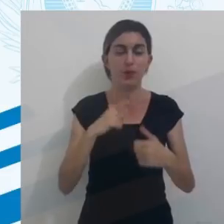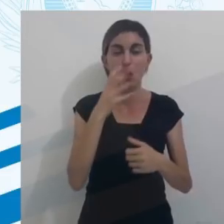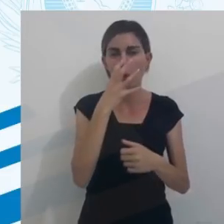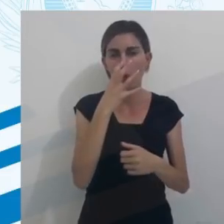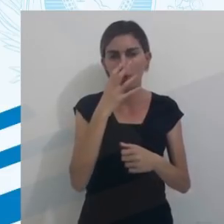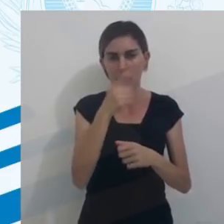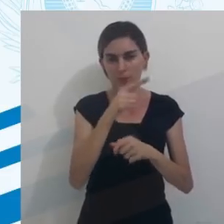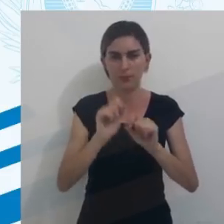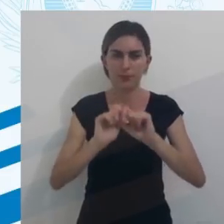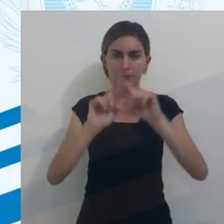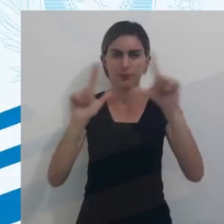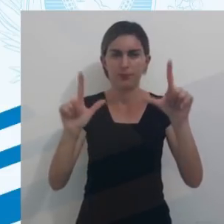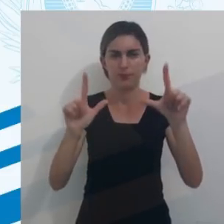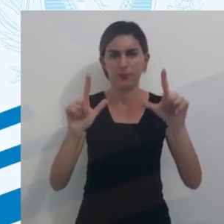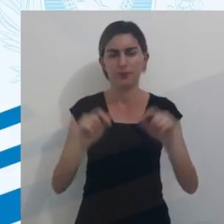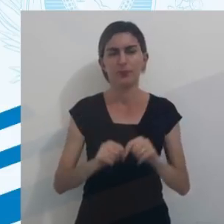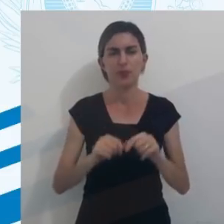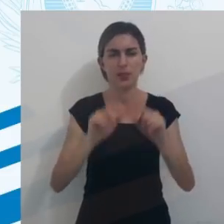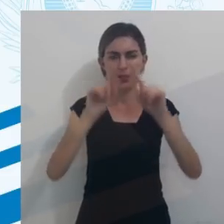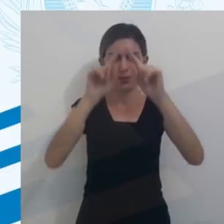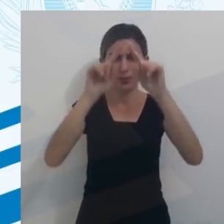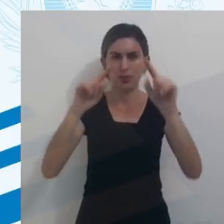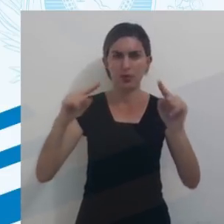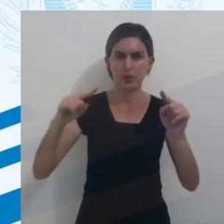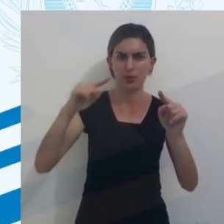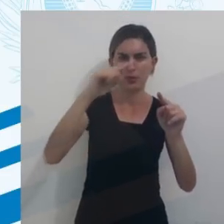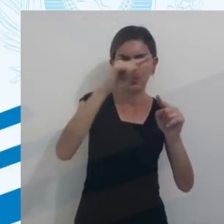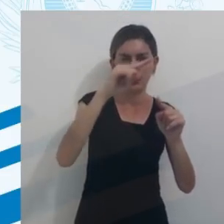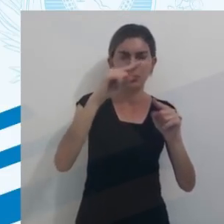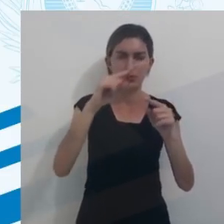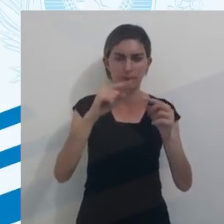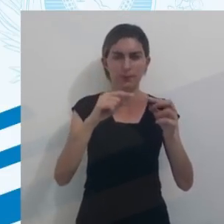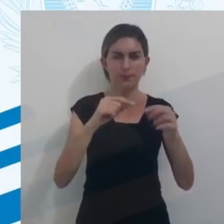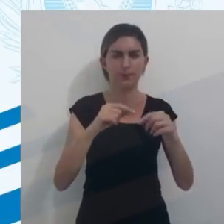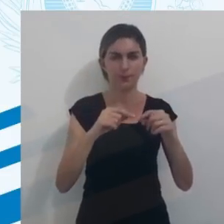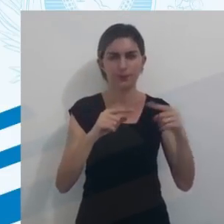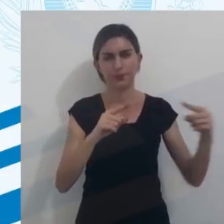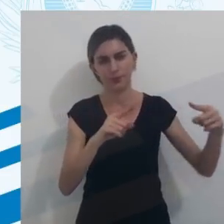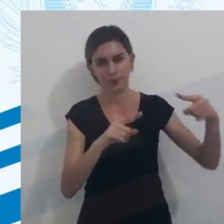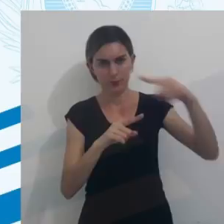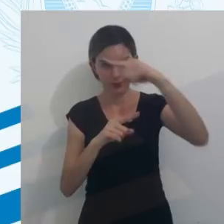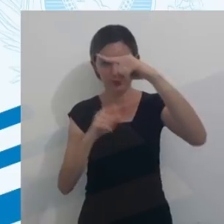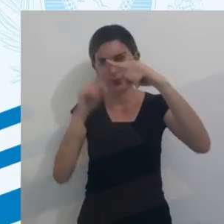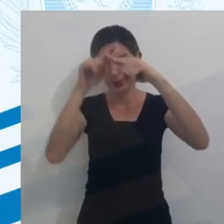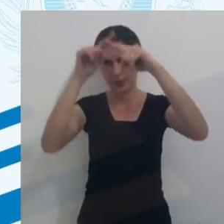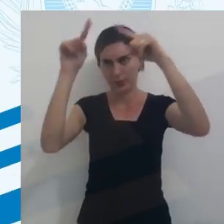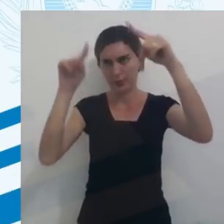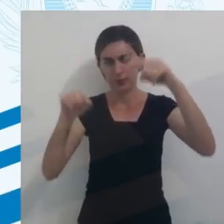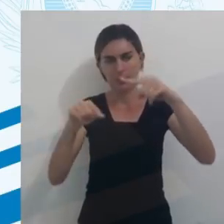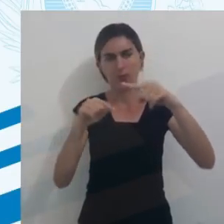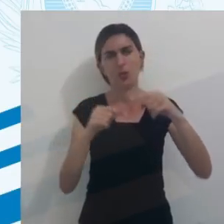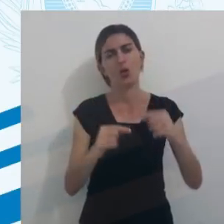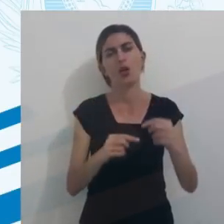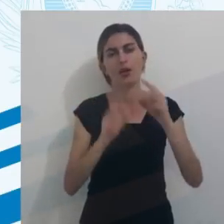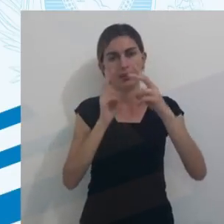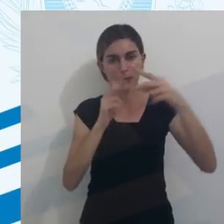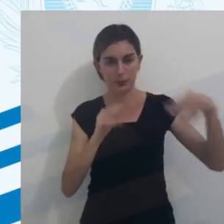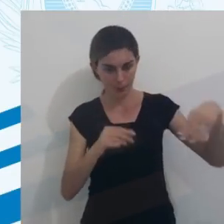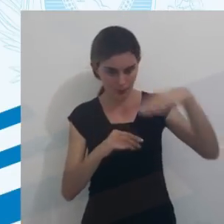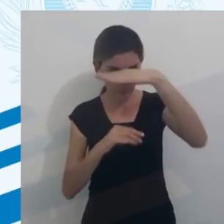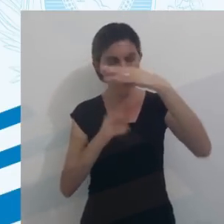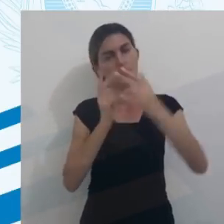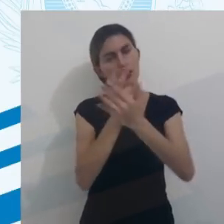Observe a imagem. A seta ligada para a direita indica que a reação ocorre para a direita, é